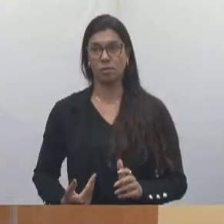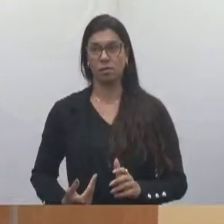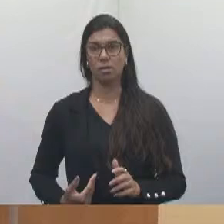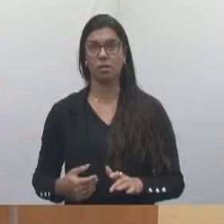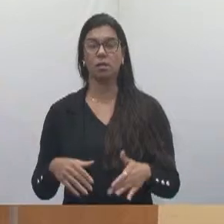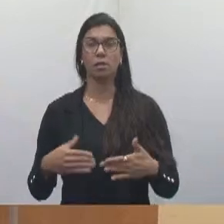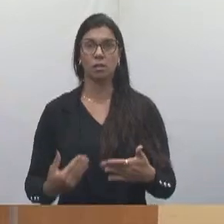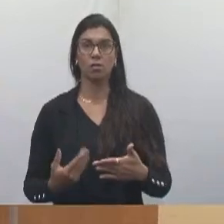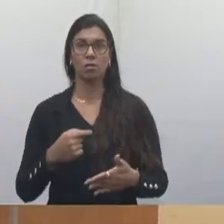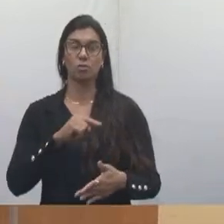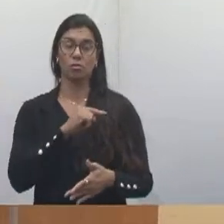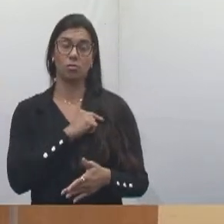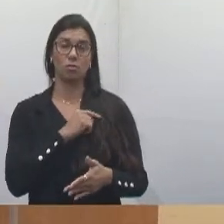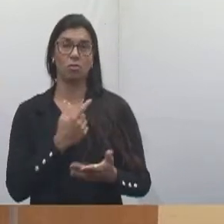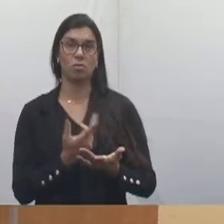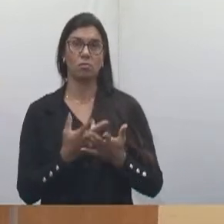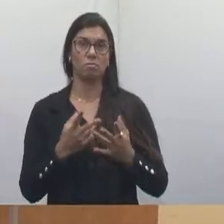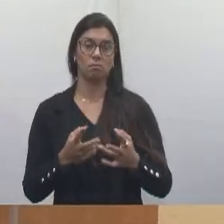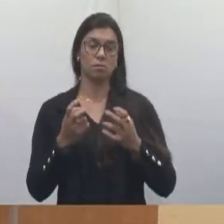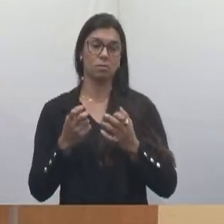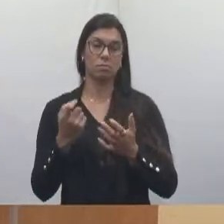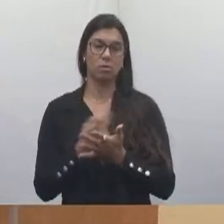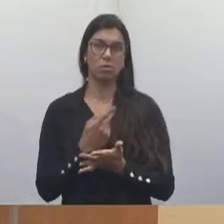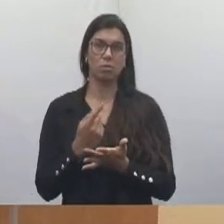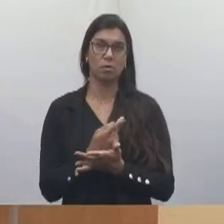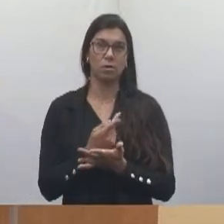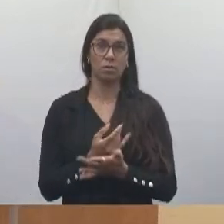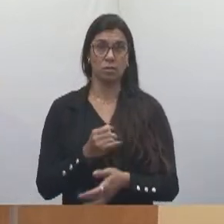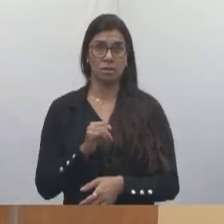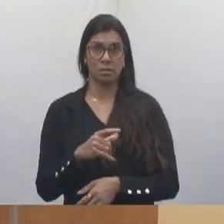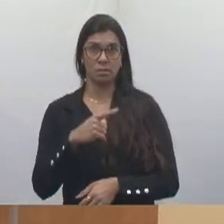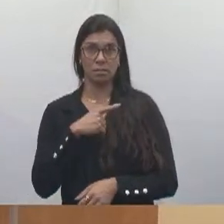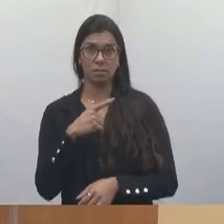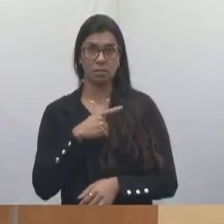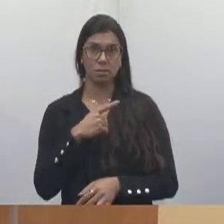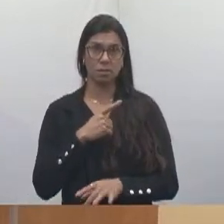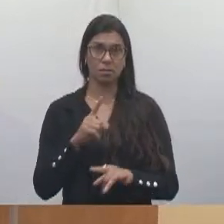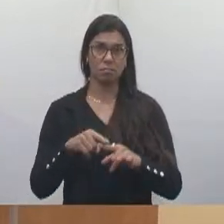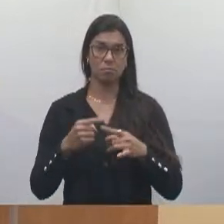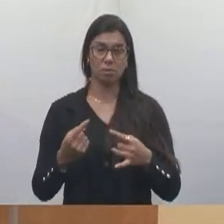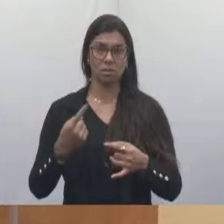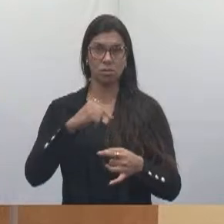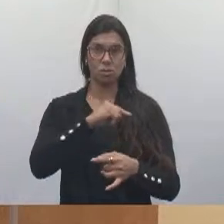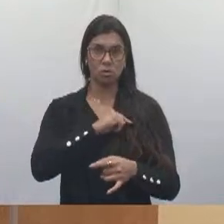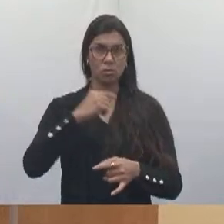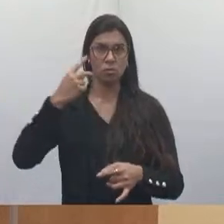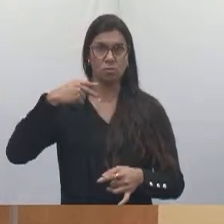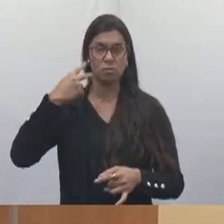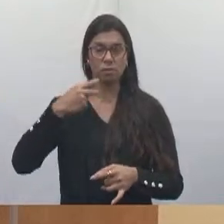aparecer esse erro aí. E os vereadores estão aqui é para fiscalizar.